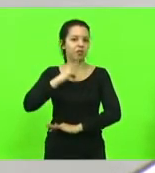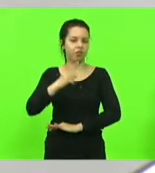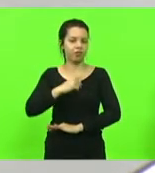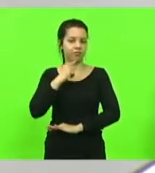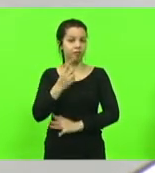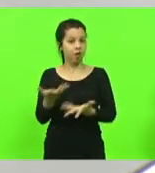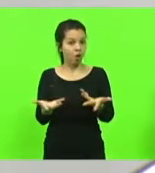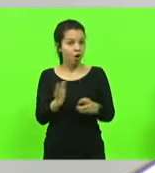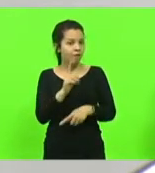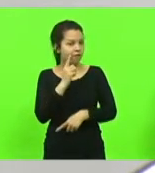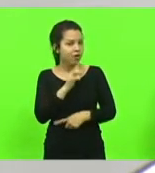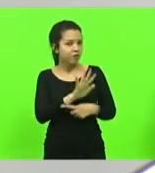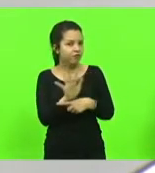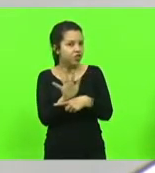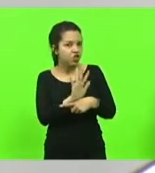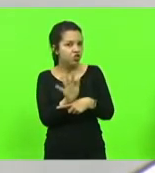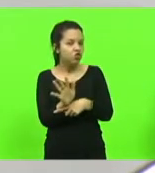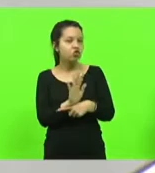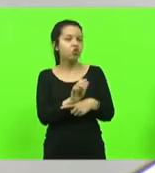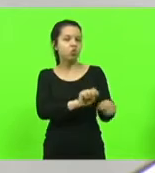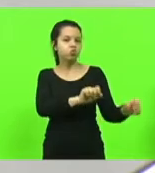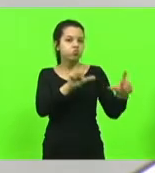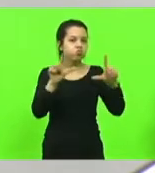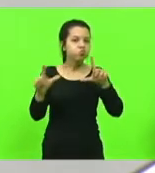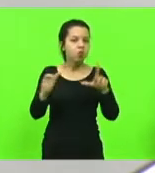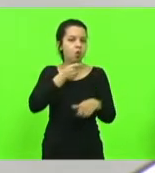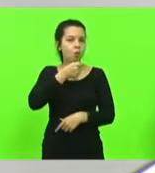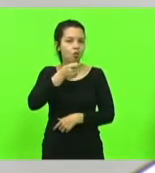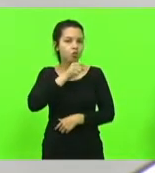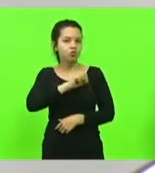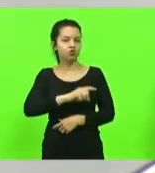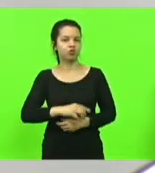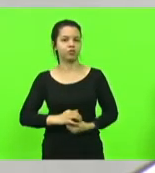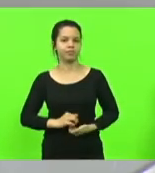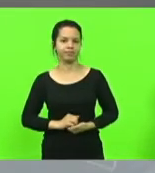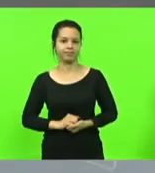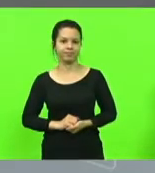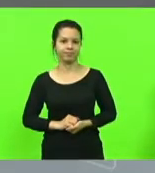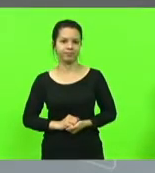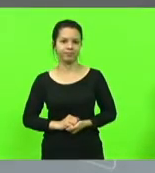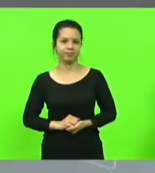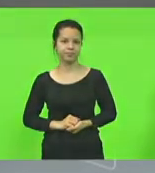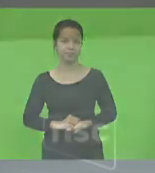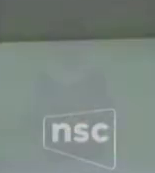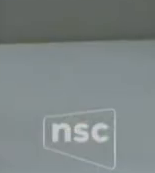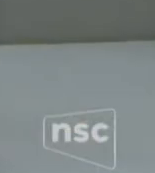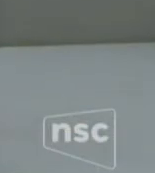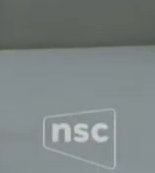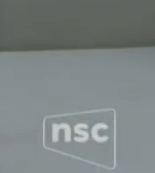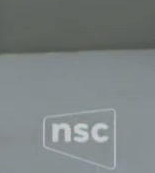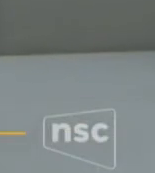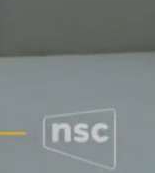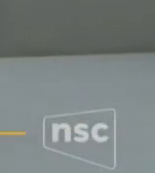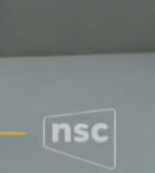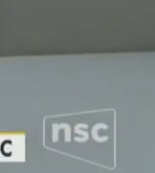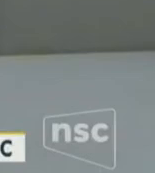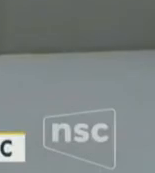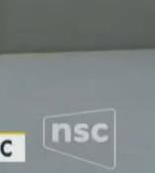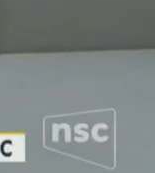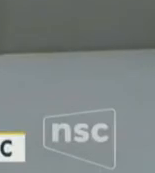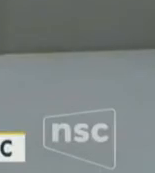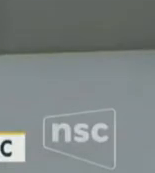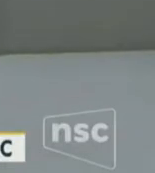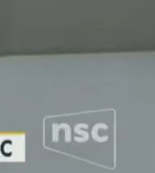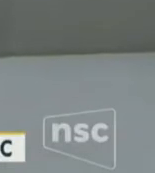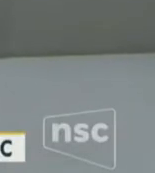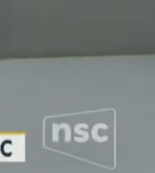que abriu o Bom Dia Santa Catarina hoje pela manhã. Está por aqui porque a Assembleia Legislativa de Santa Catarina aprovou ontem um